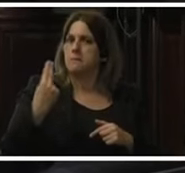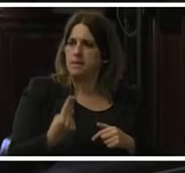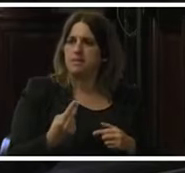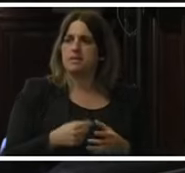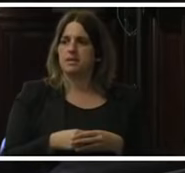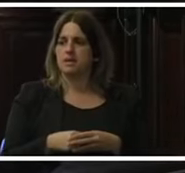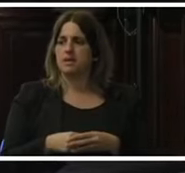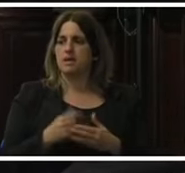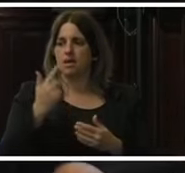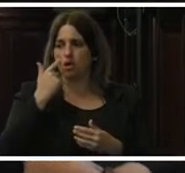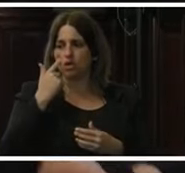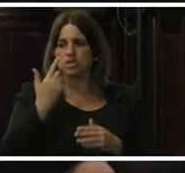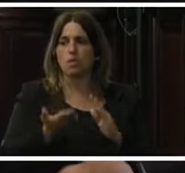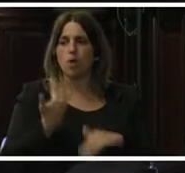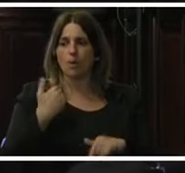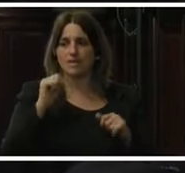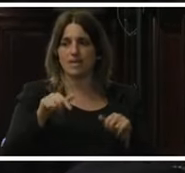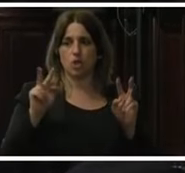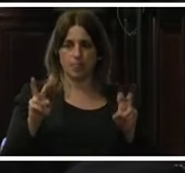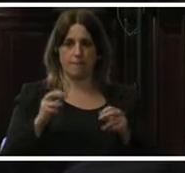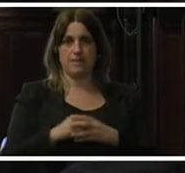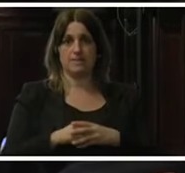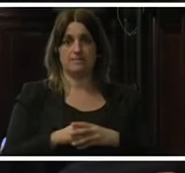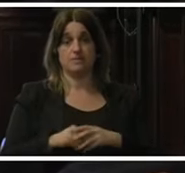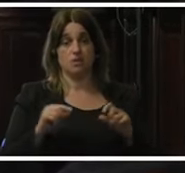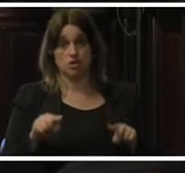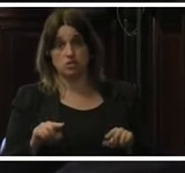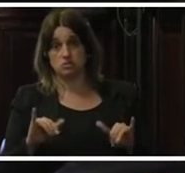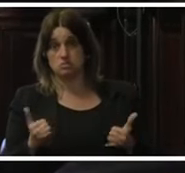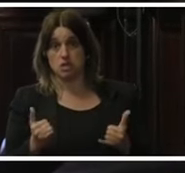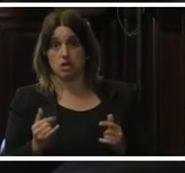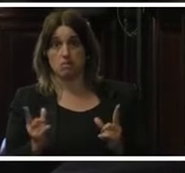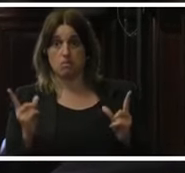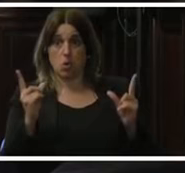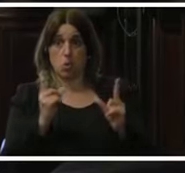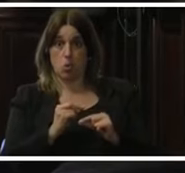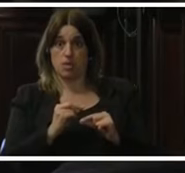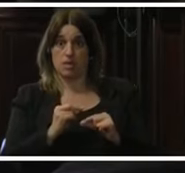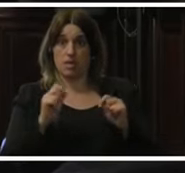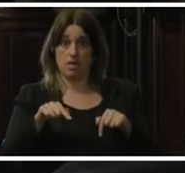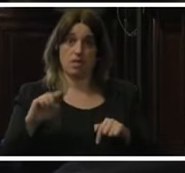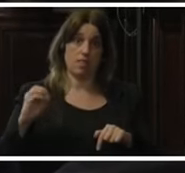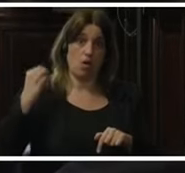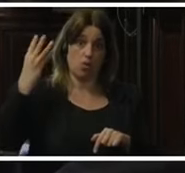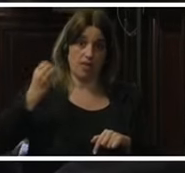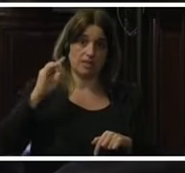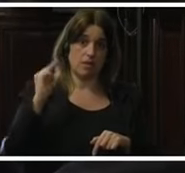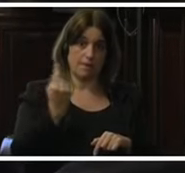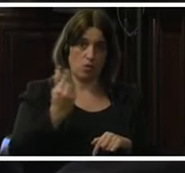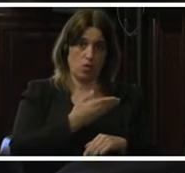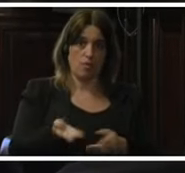terreno conhecer um pouco mais dos seus temas e com o meio não damos por concluída esta audiência e 11 minutos